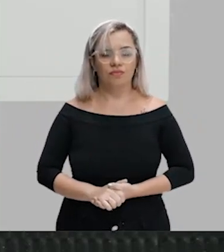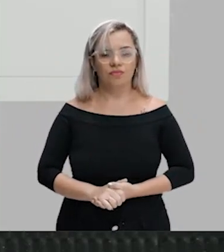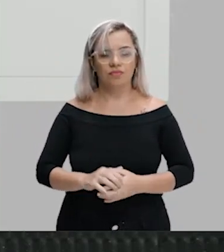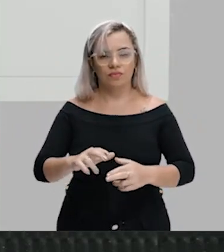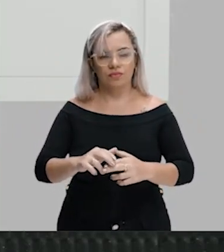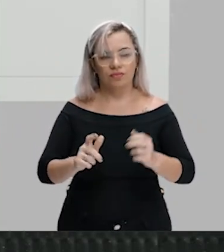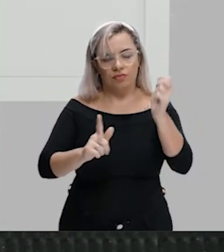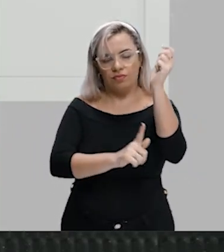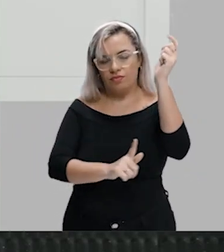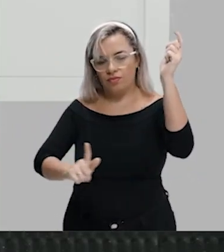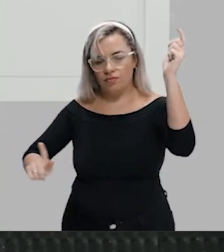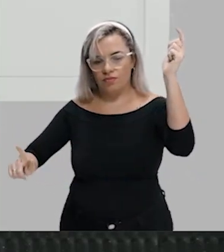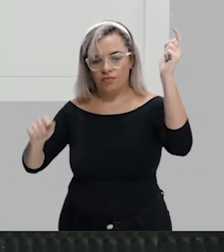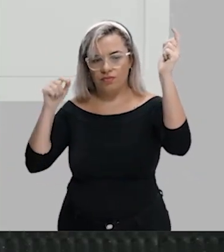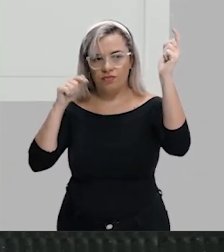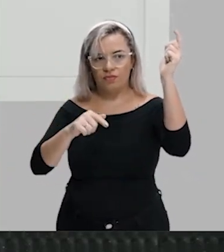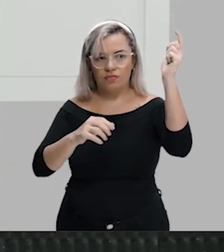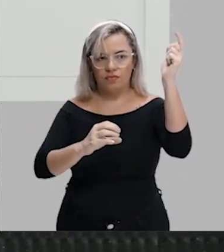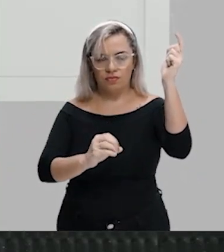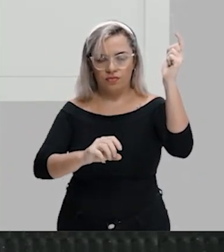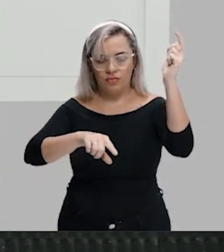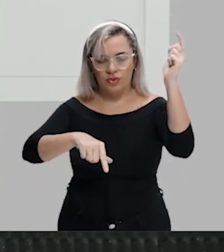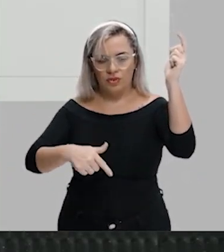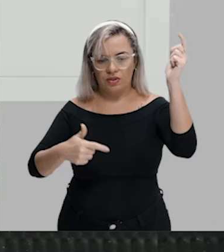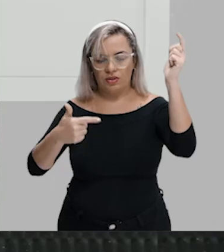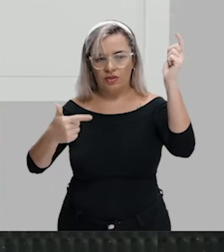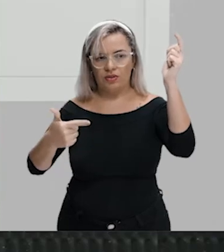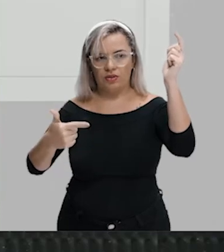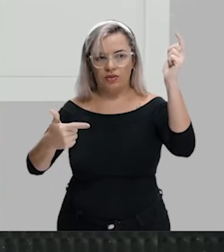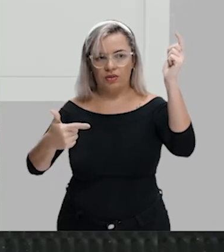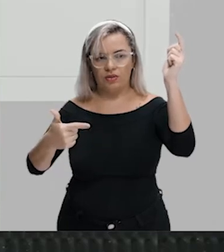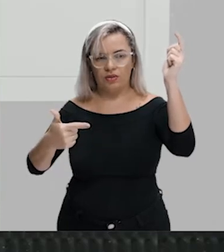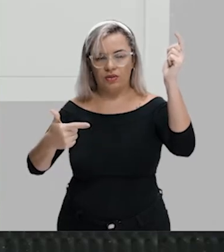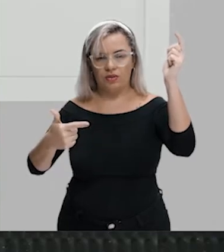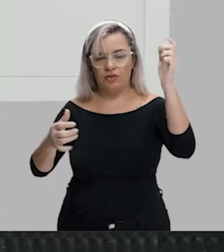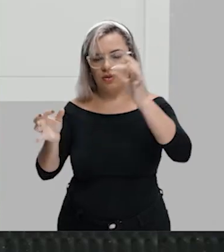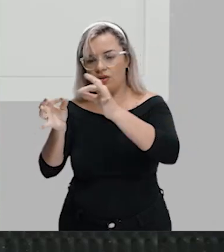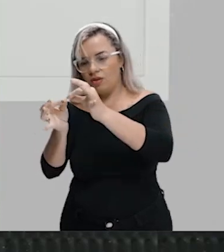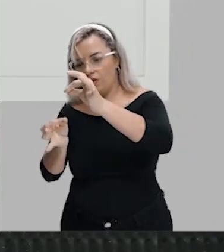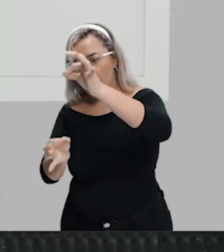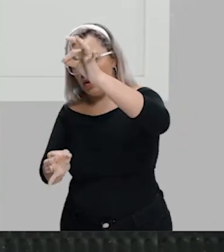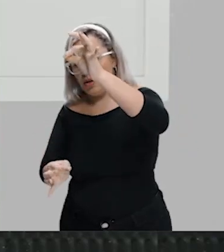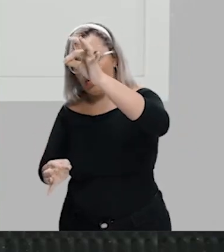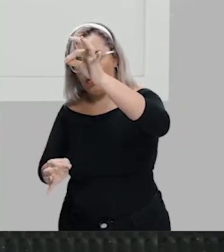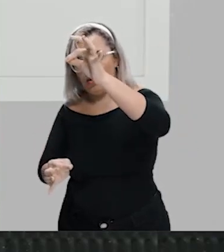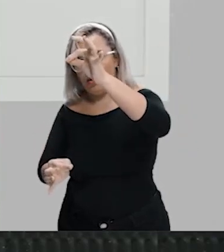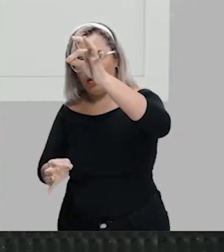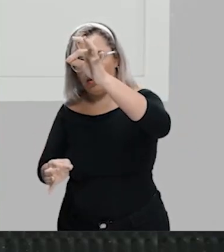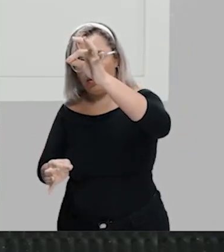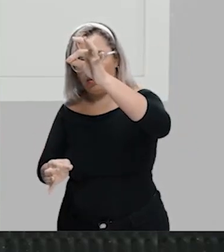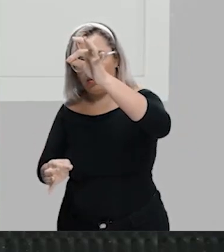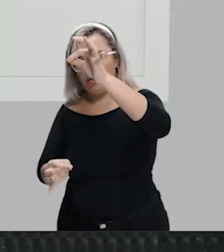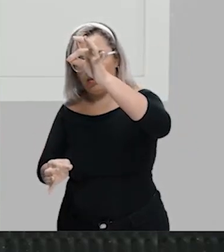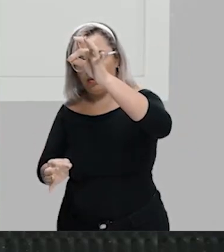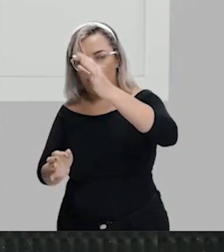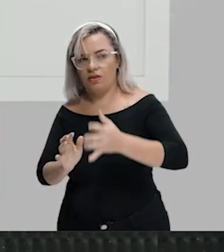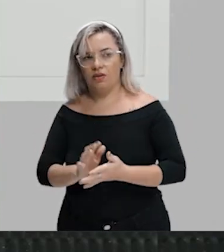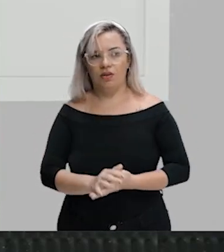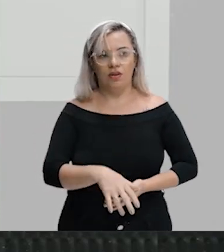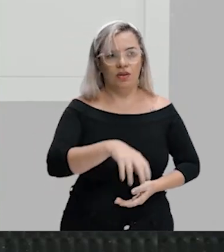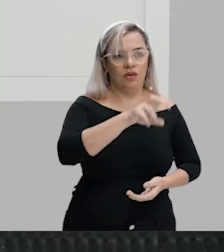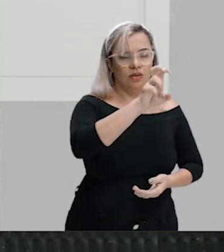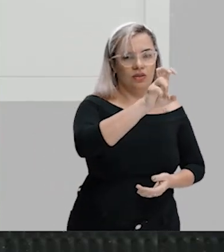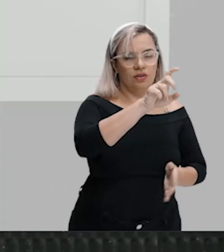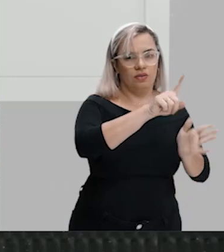Pronto. E a altura, que é a vertical, é 5 menos 1. Então vai dar 4 vezes